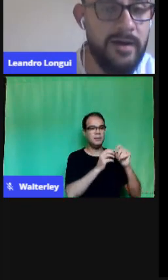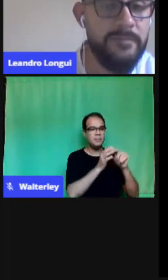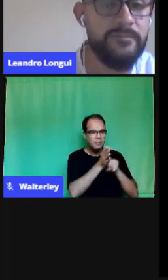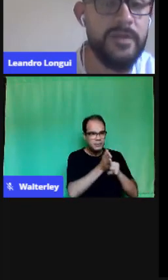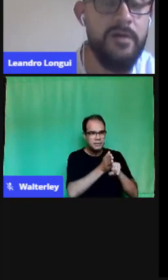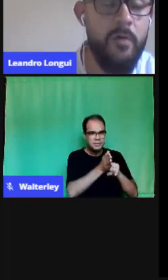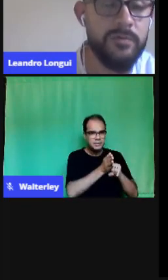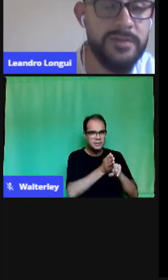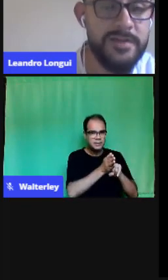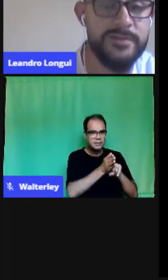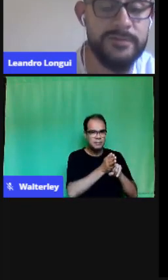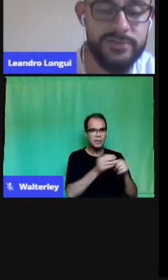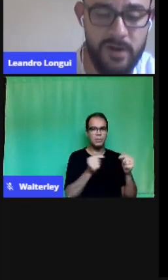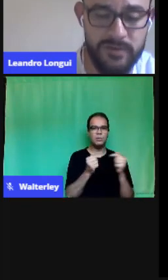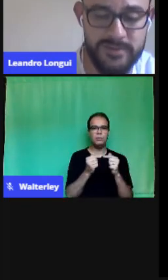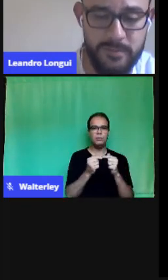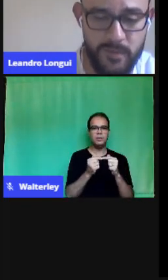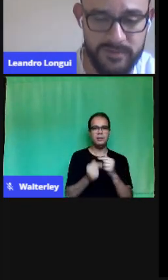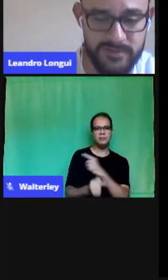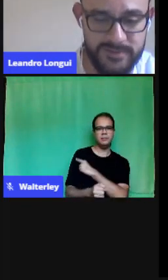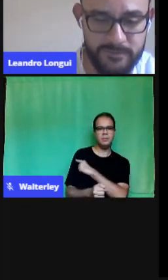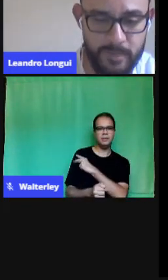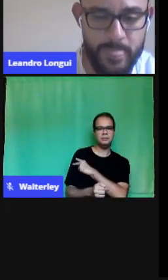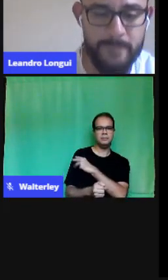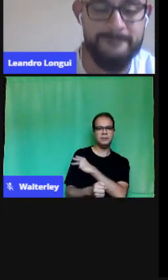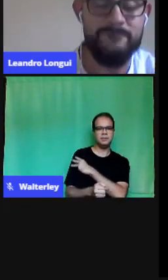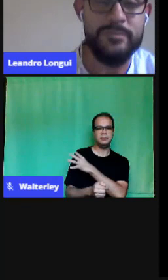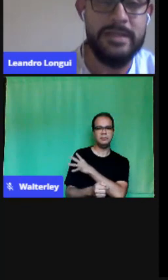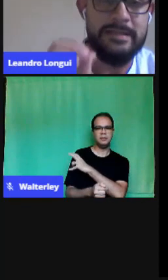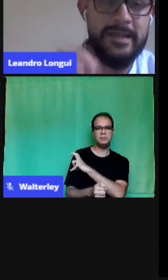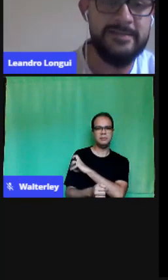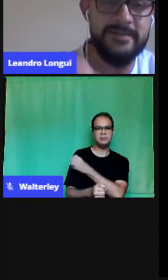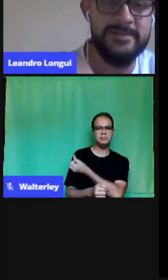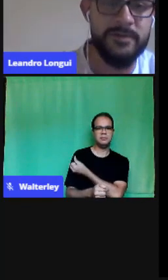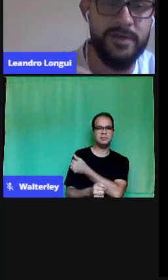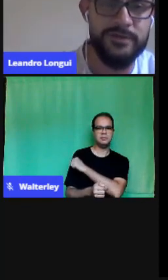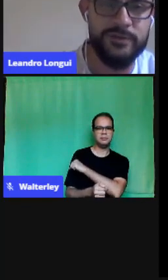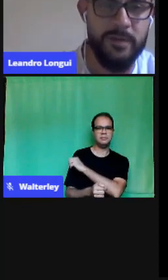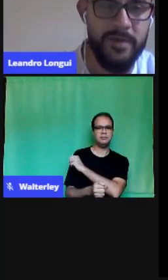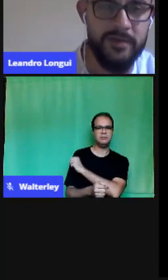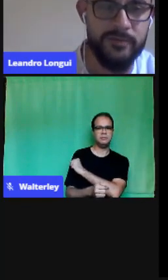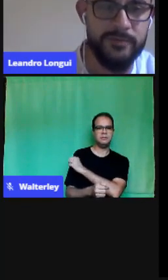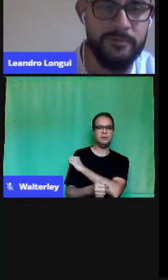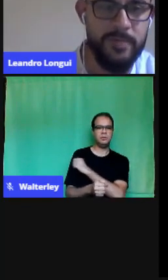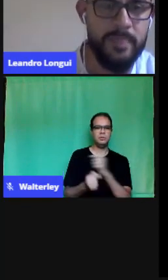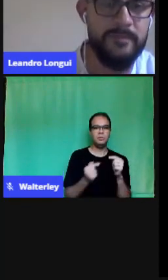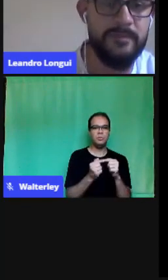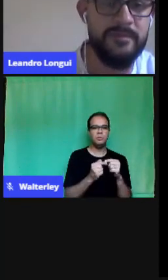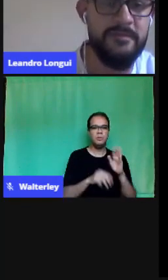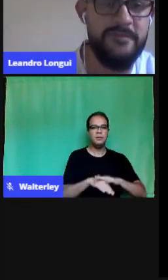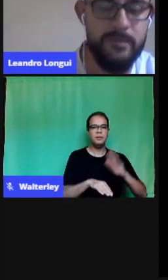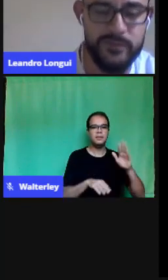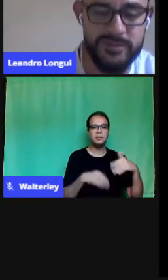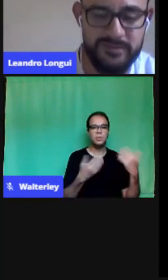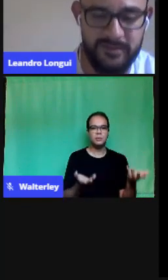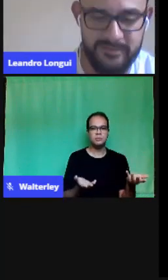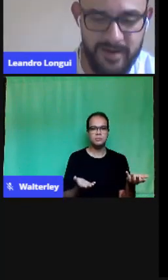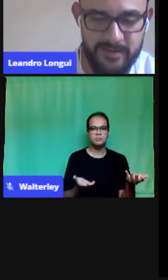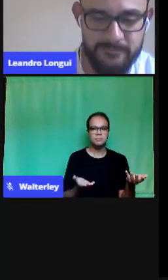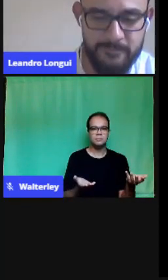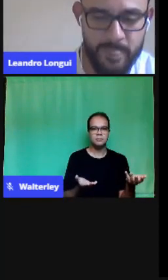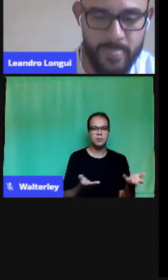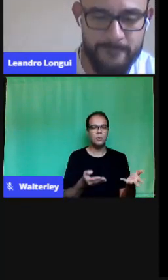ano escolar e ao contexto de aulas remotas? Nesse terceiro questionamento, devemos